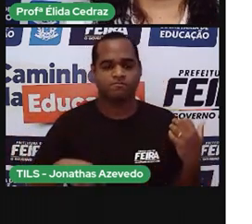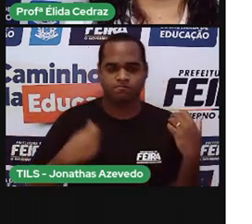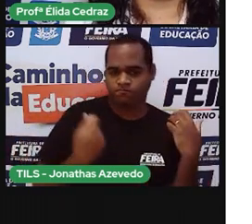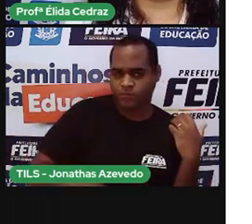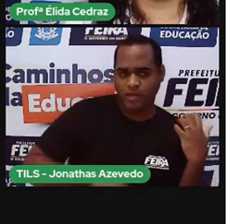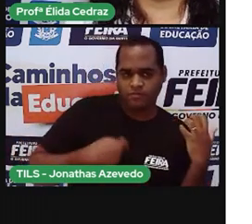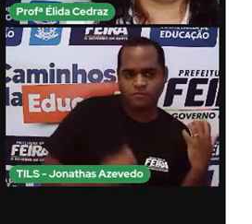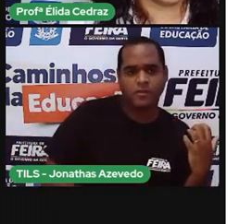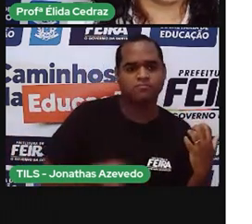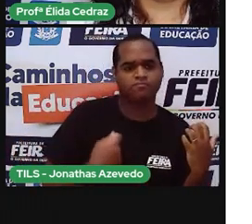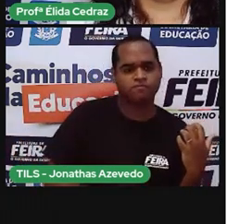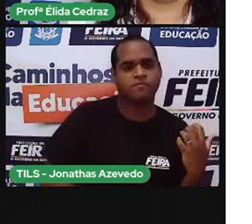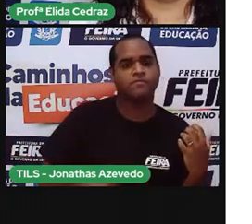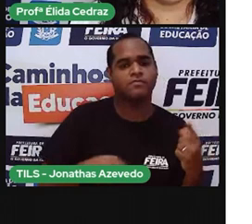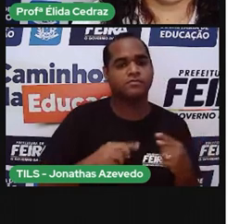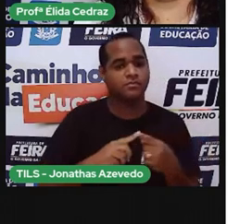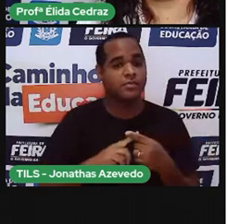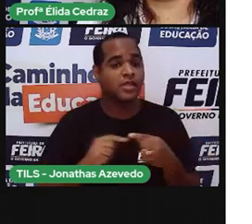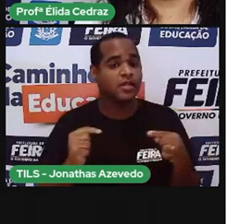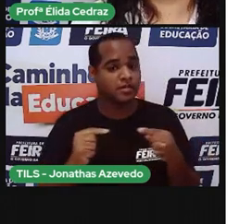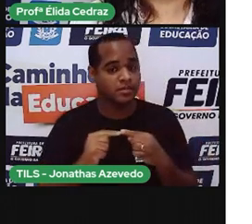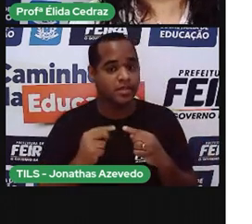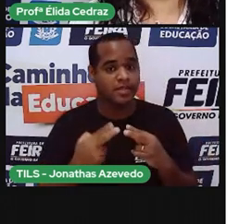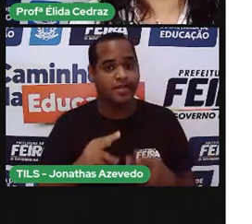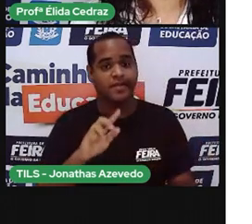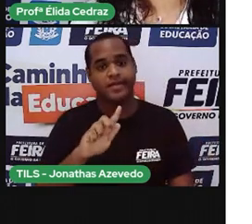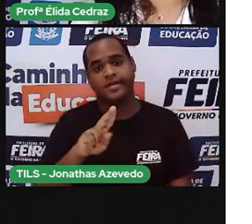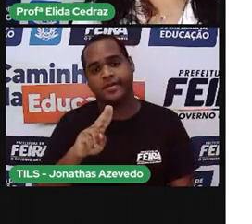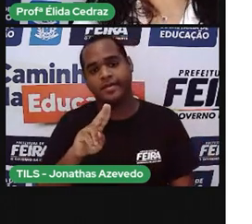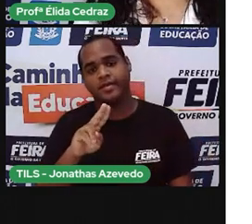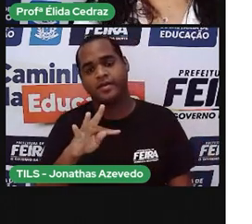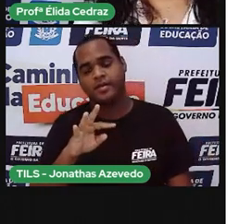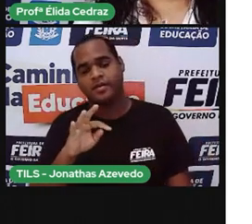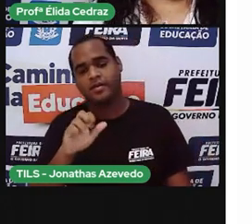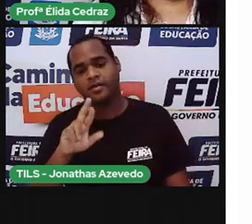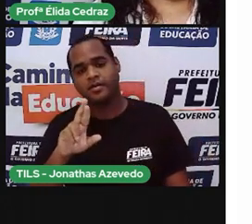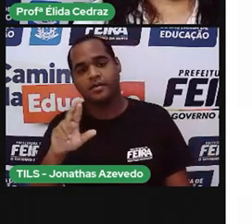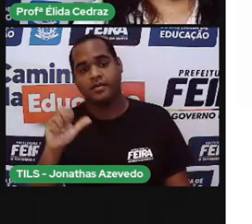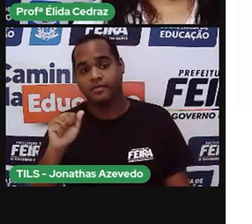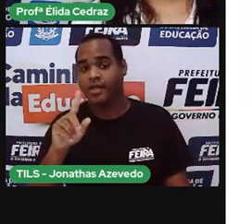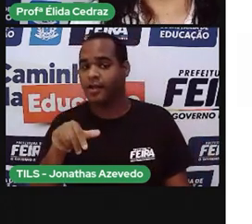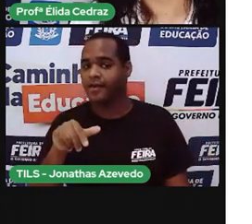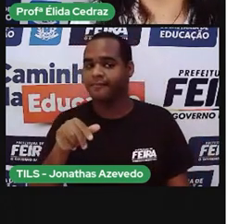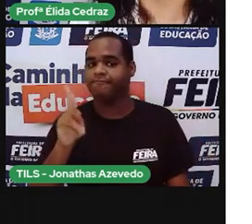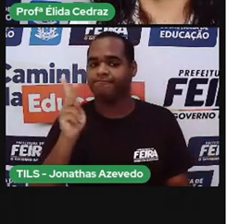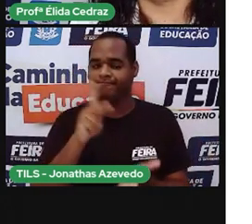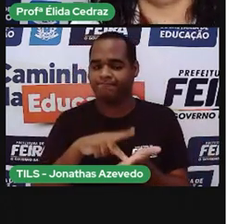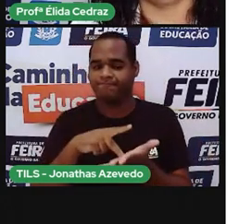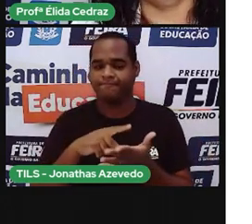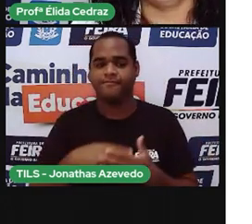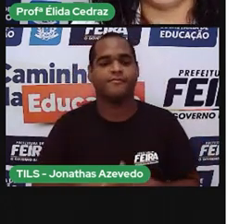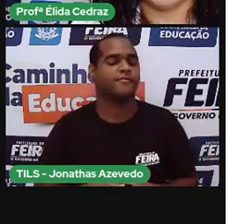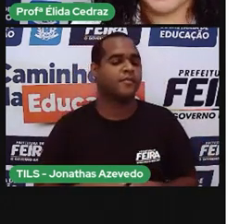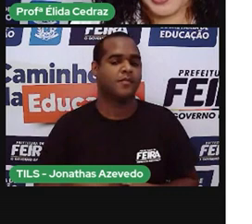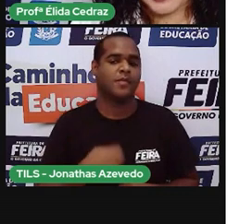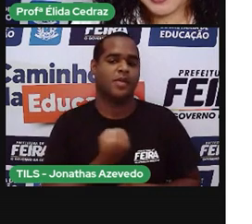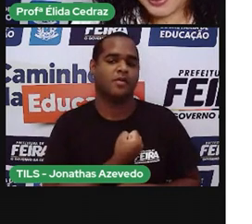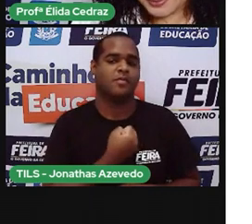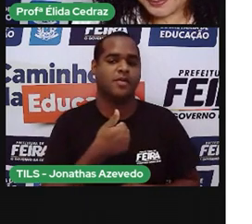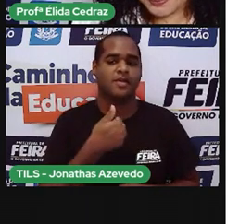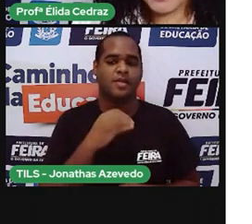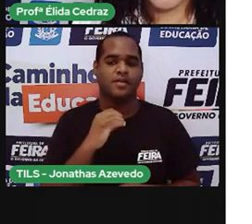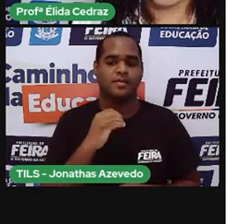guitarra tem dois erres coladinho verdade o meu número 10 o número